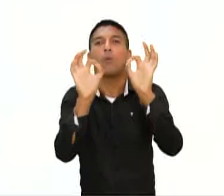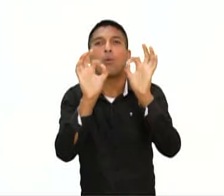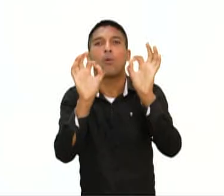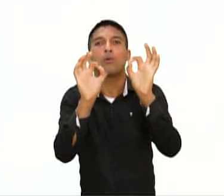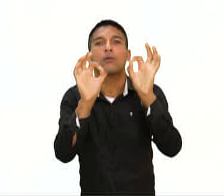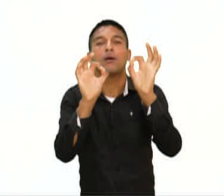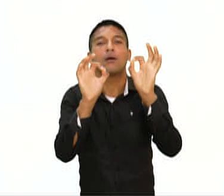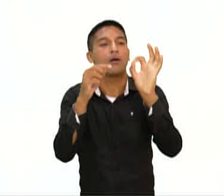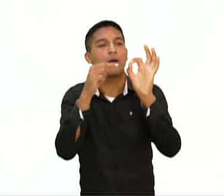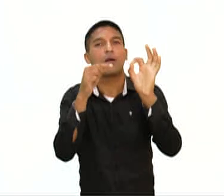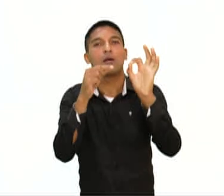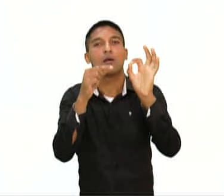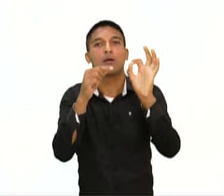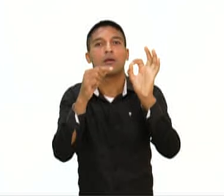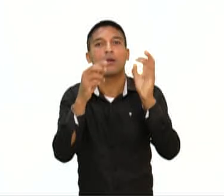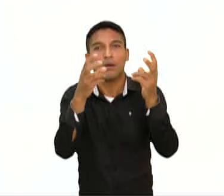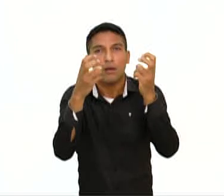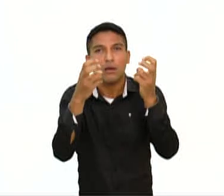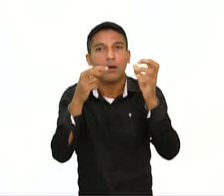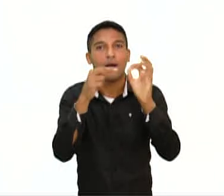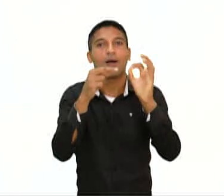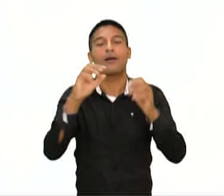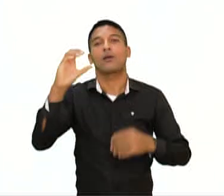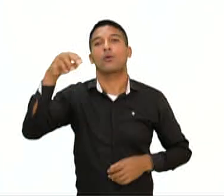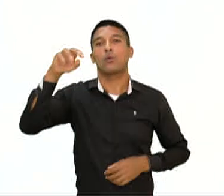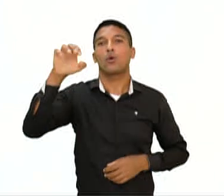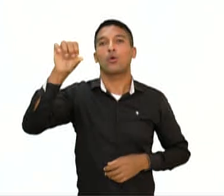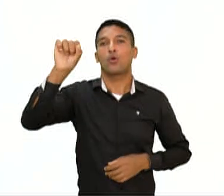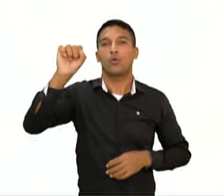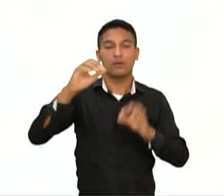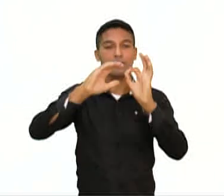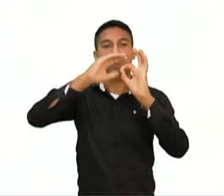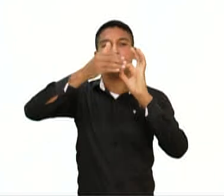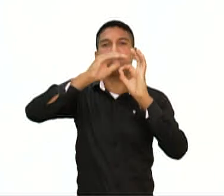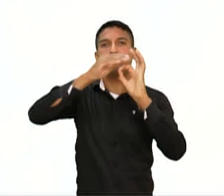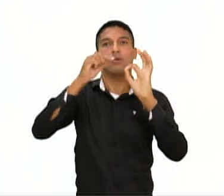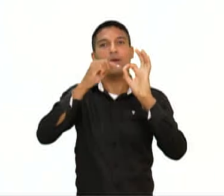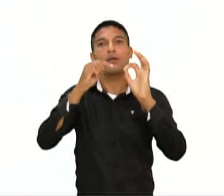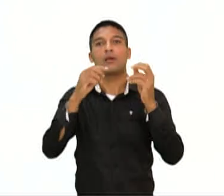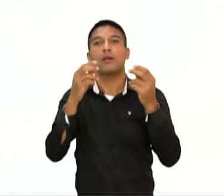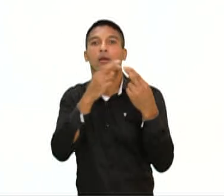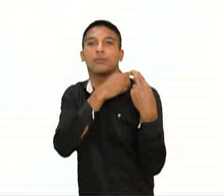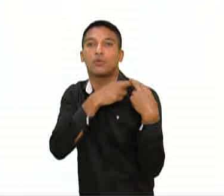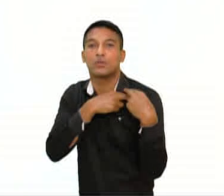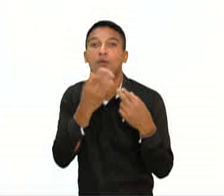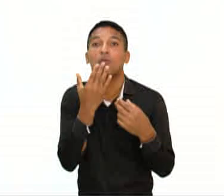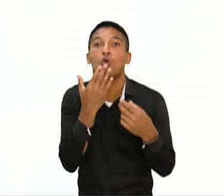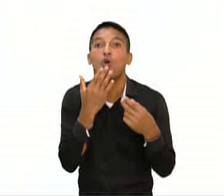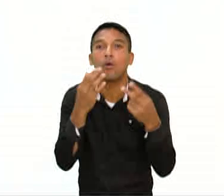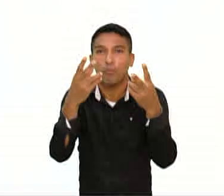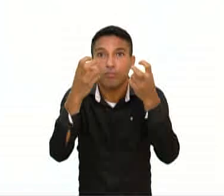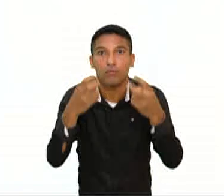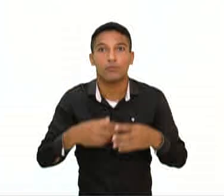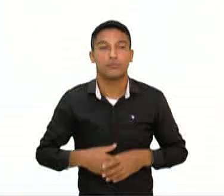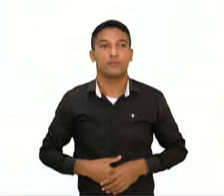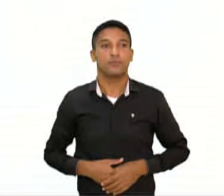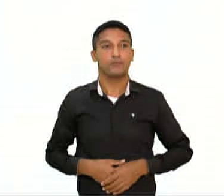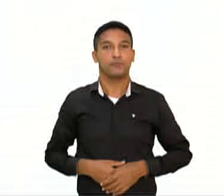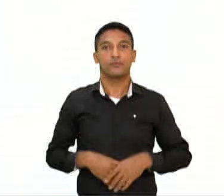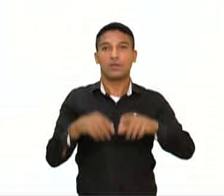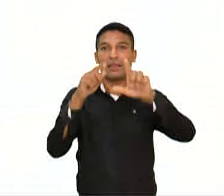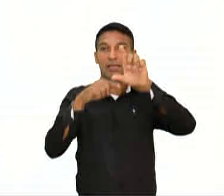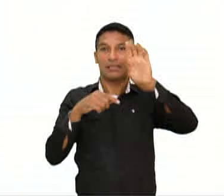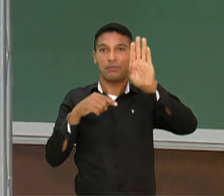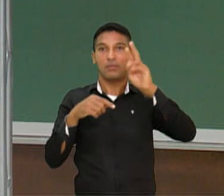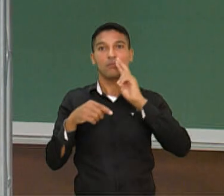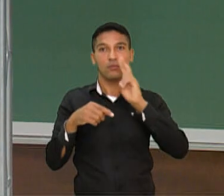os cones, acertou. Tudo bem? Então, alternativa B. E eu trouxe também para vocês um exercício um pouquinho mais complexo aqui para raciocinar